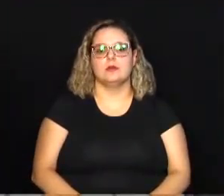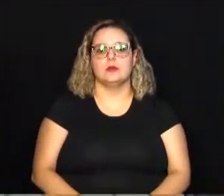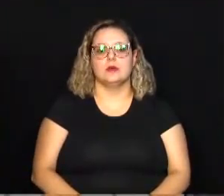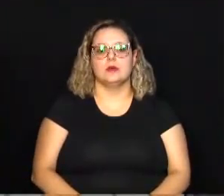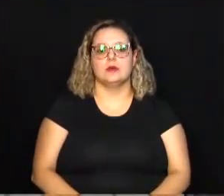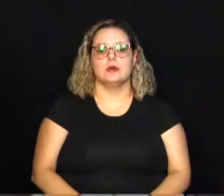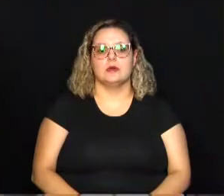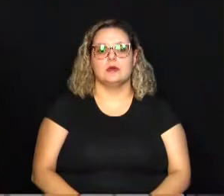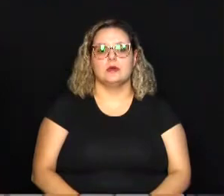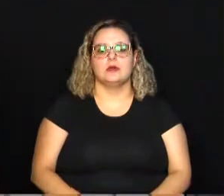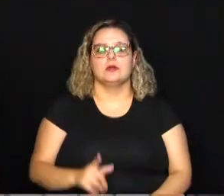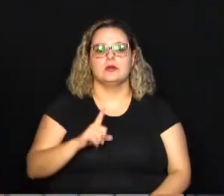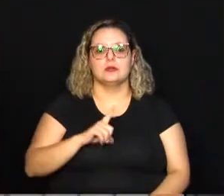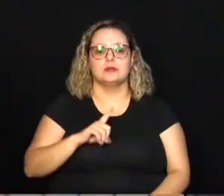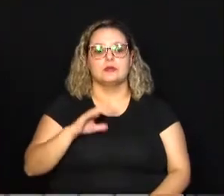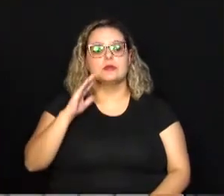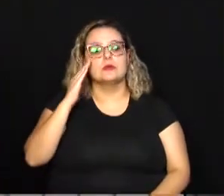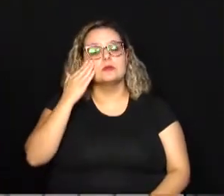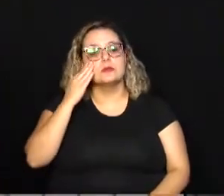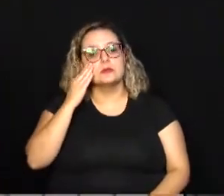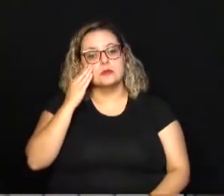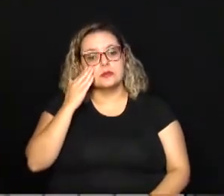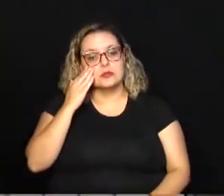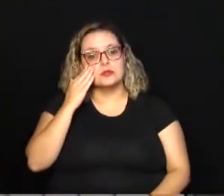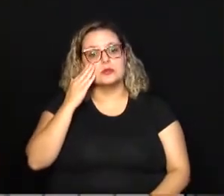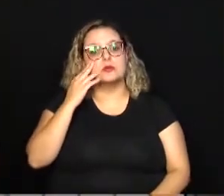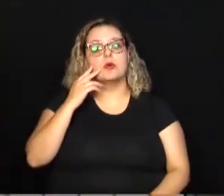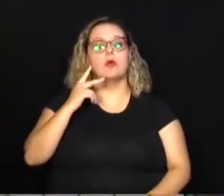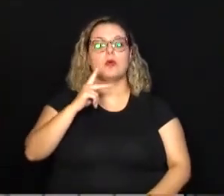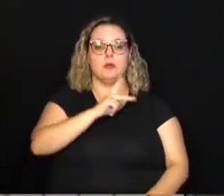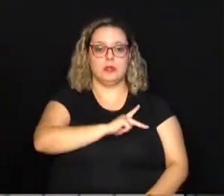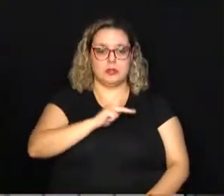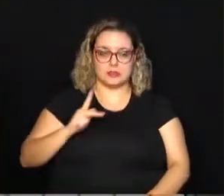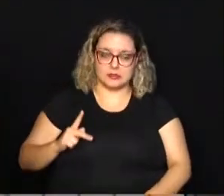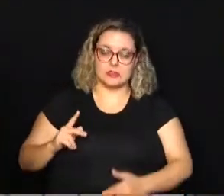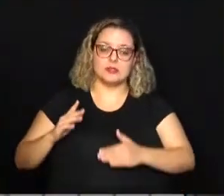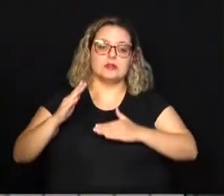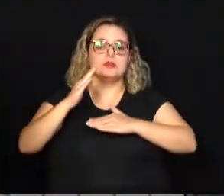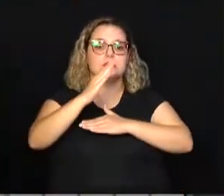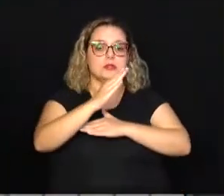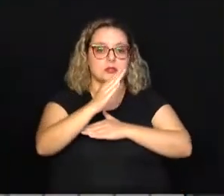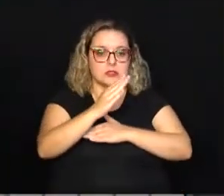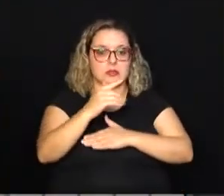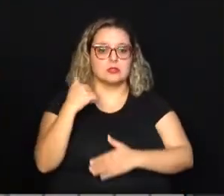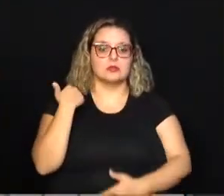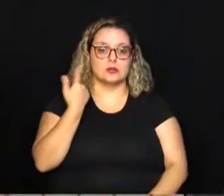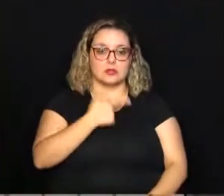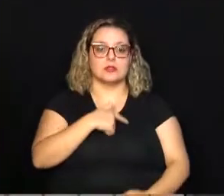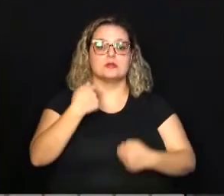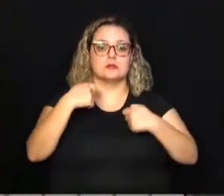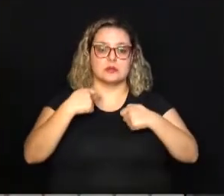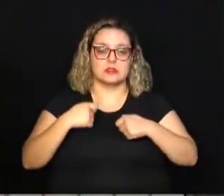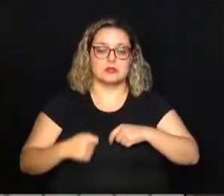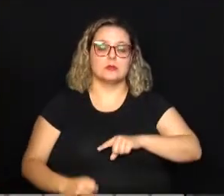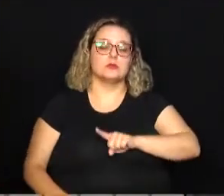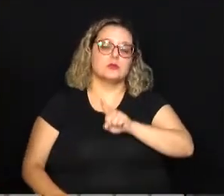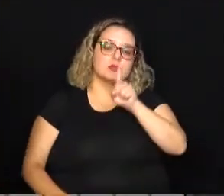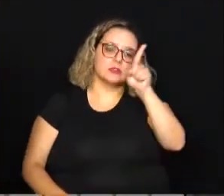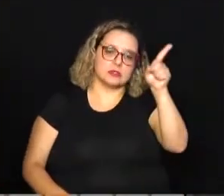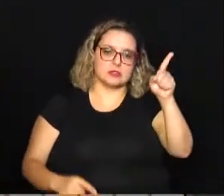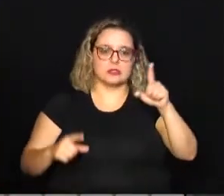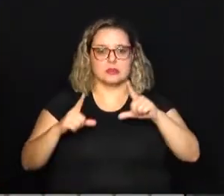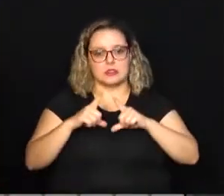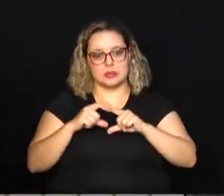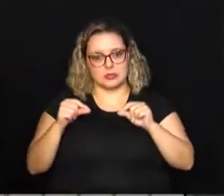um entendimento com o presidente da Câmara, que talvez nós tenhamos que nos deslocar até Brasília